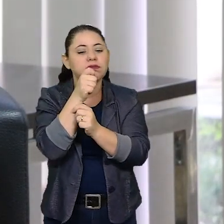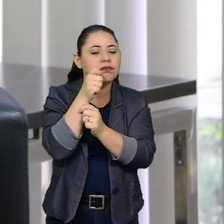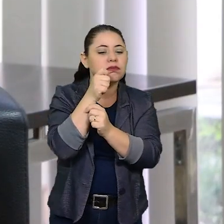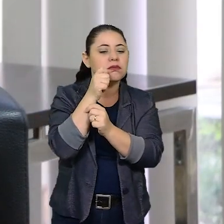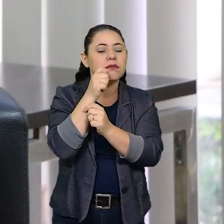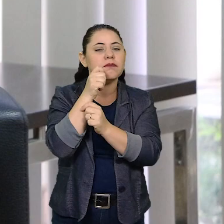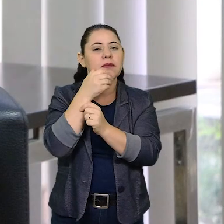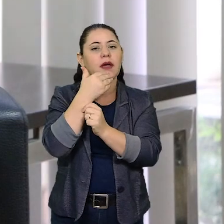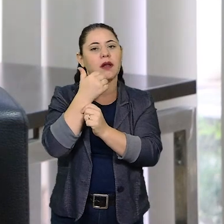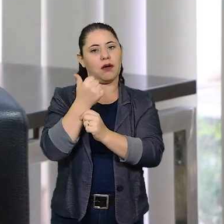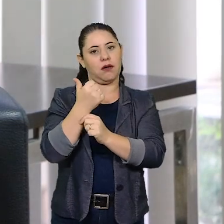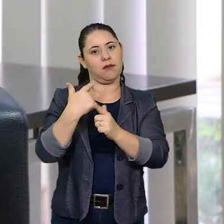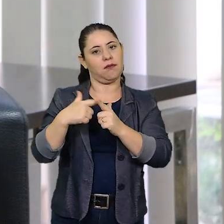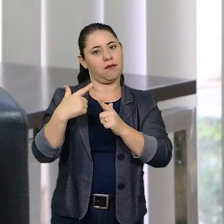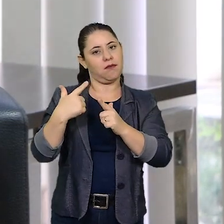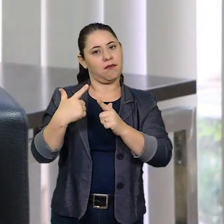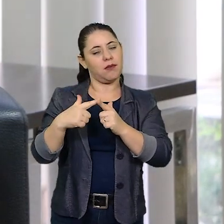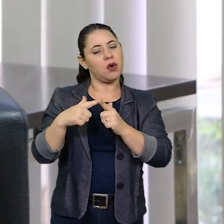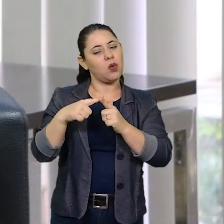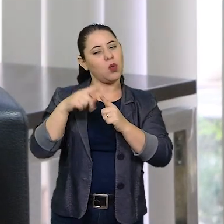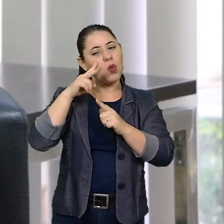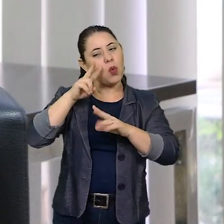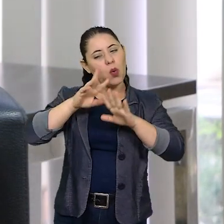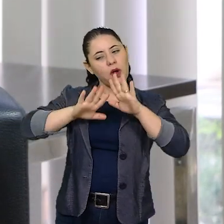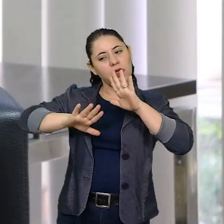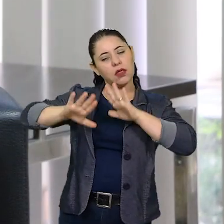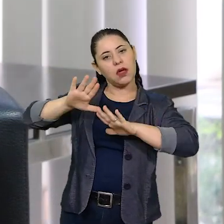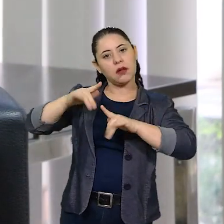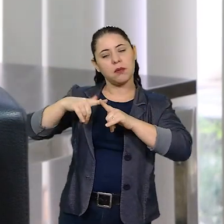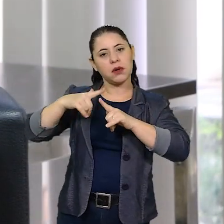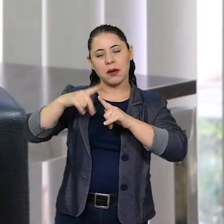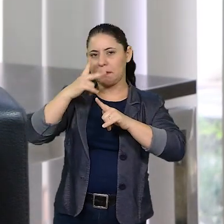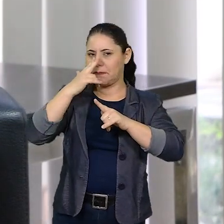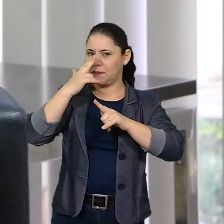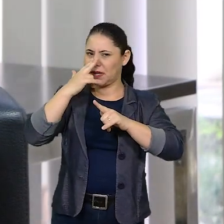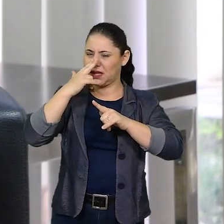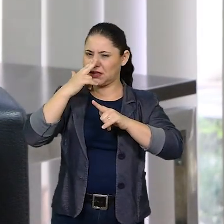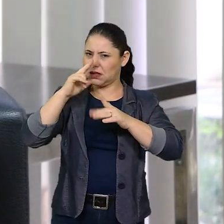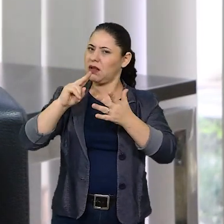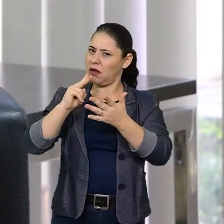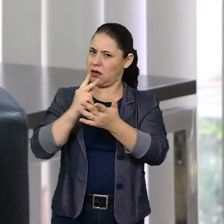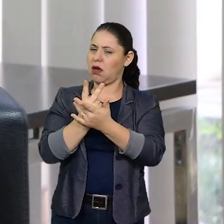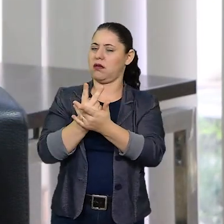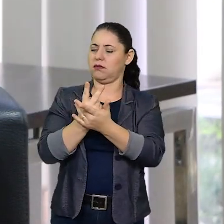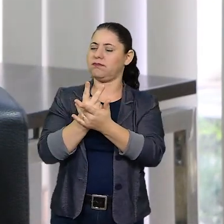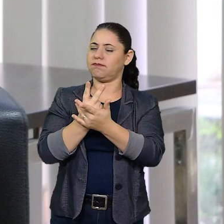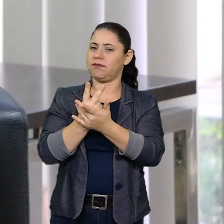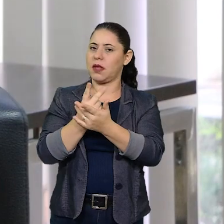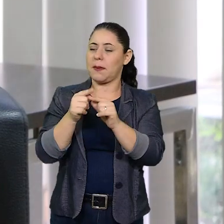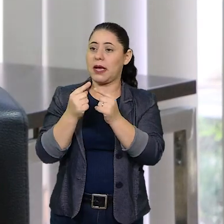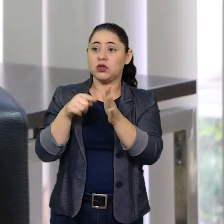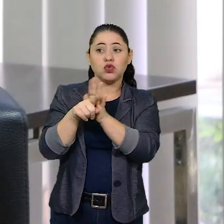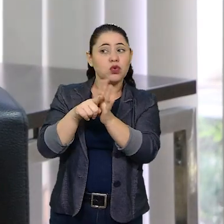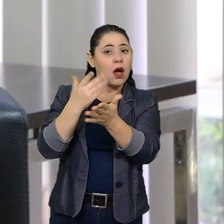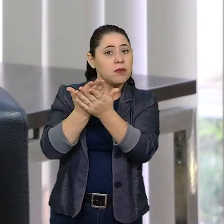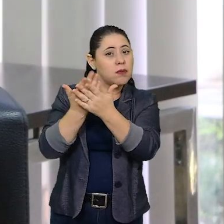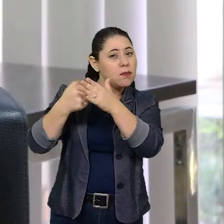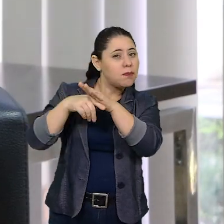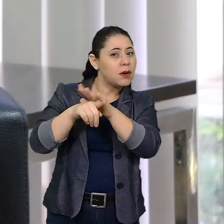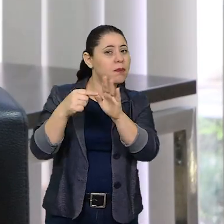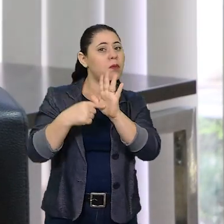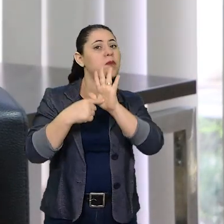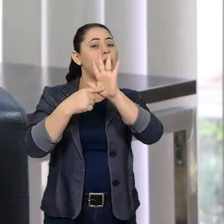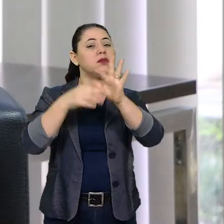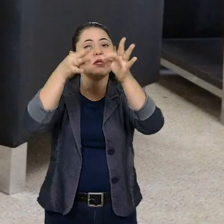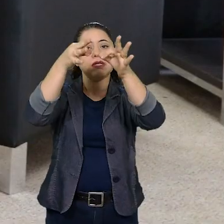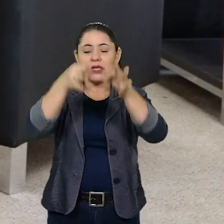gente precisa analisar com maior cuidado para ver se não é uma subnotificação, para ver se isso